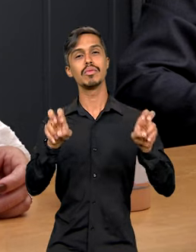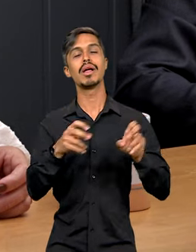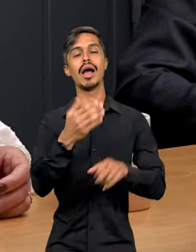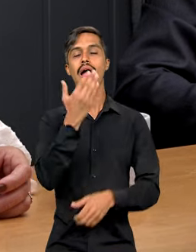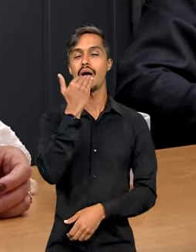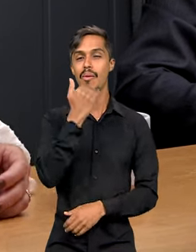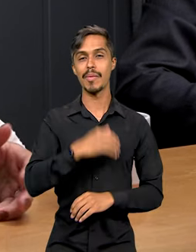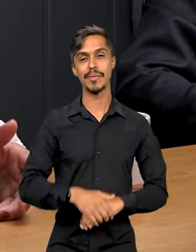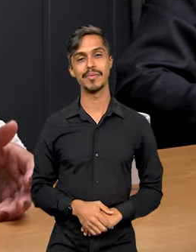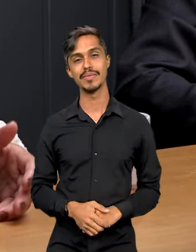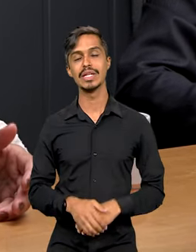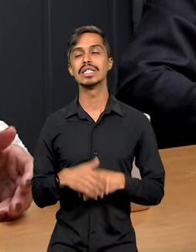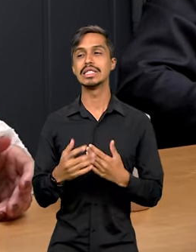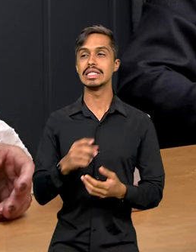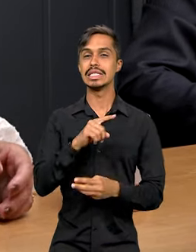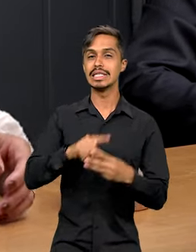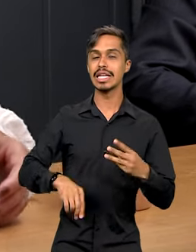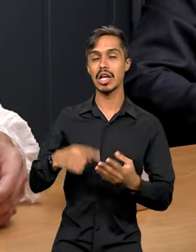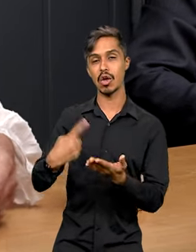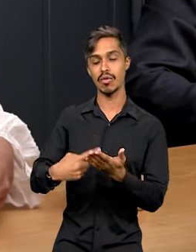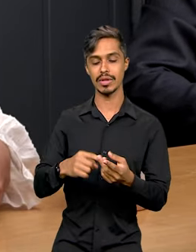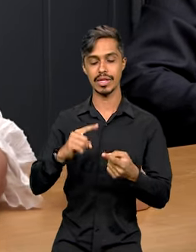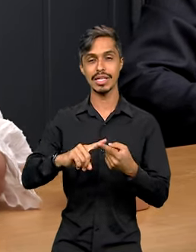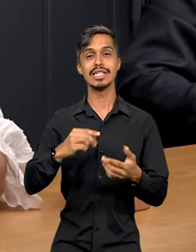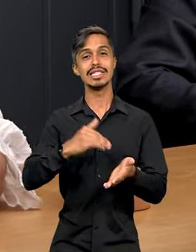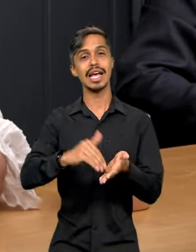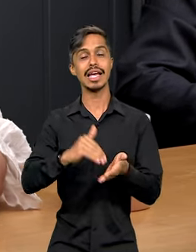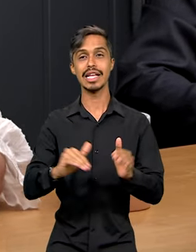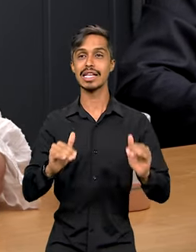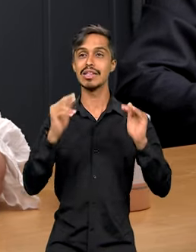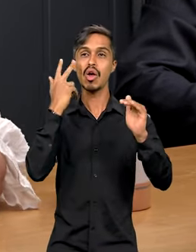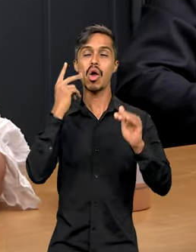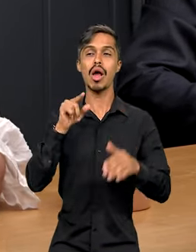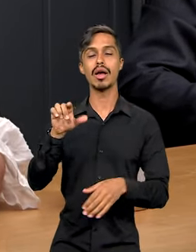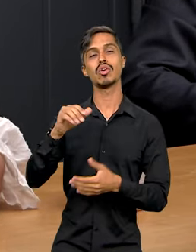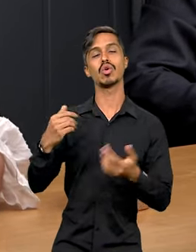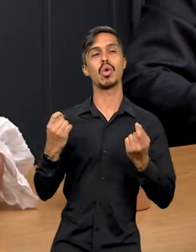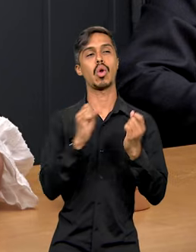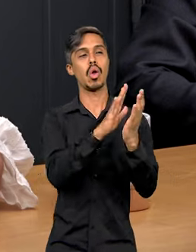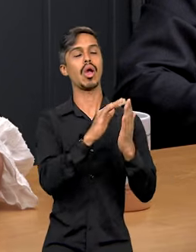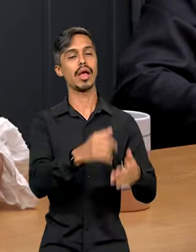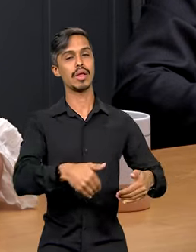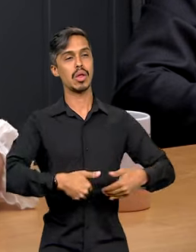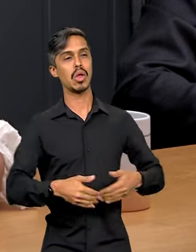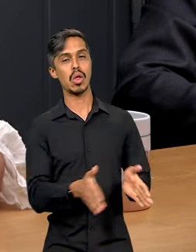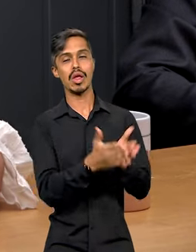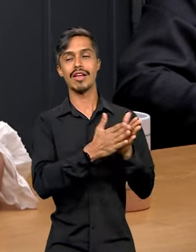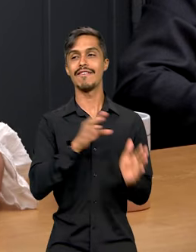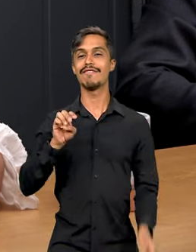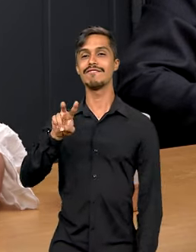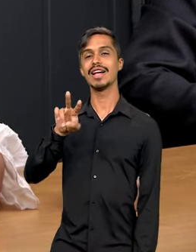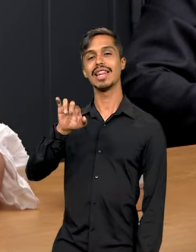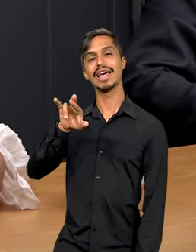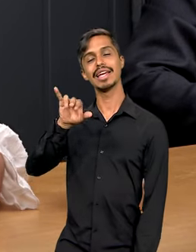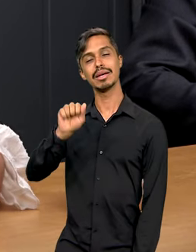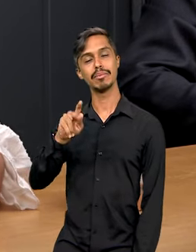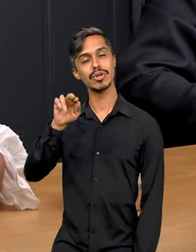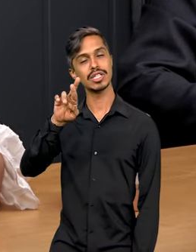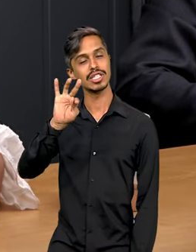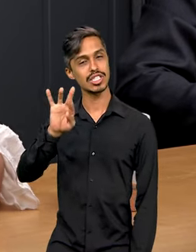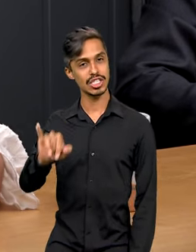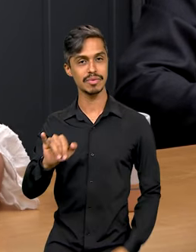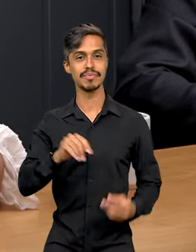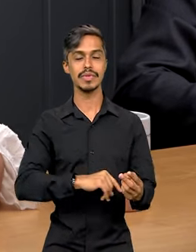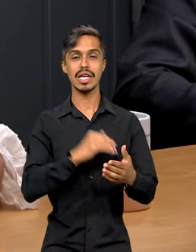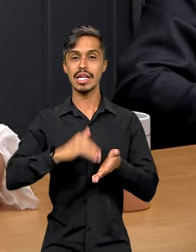Alimentação com três convidados a secretária extraordinária de combate à pobreza e à fome do MDS Valéria Buriti